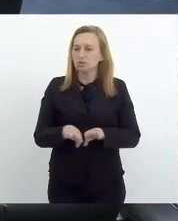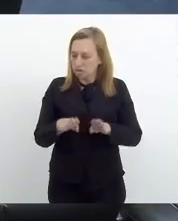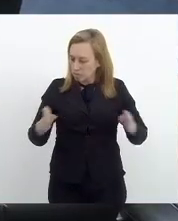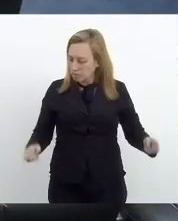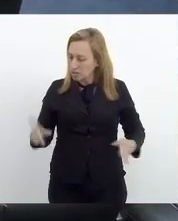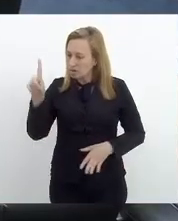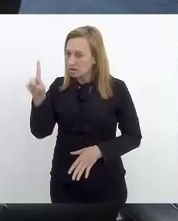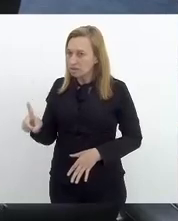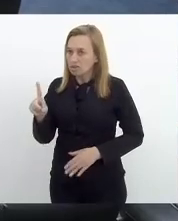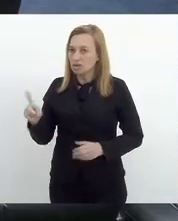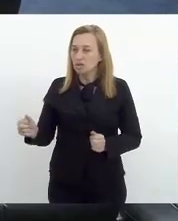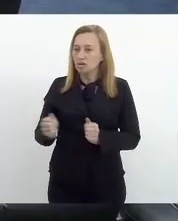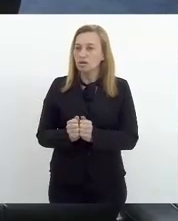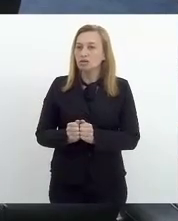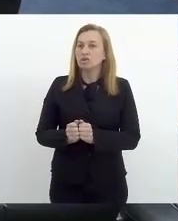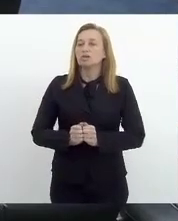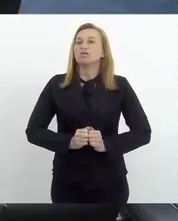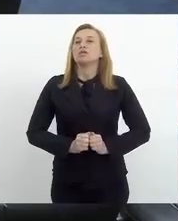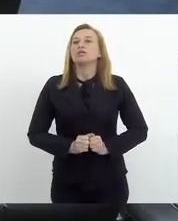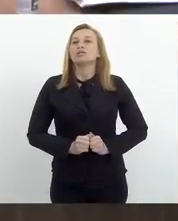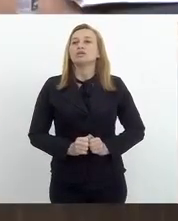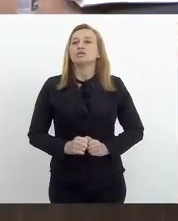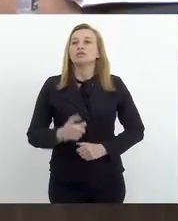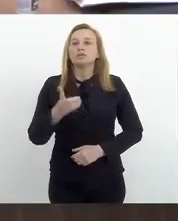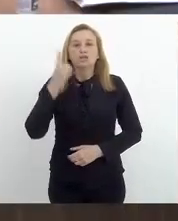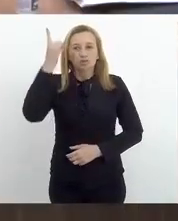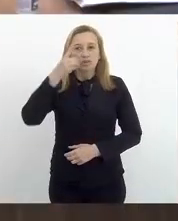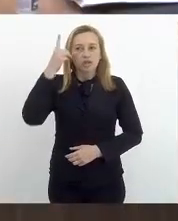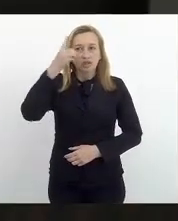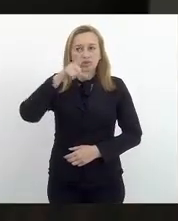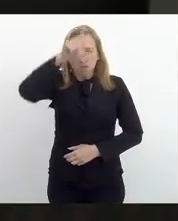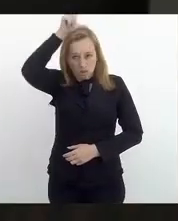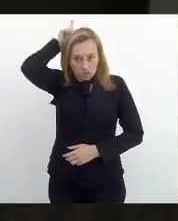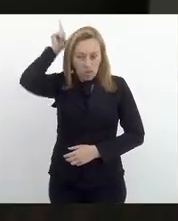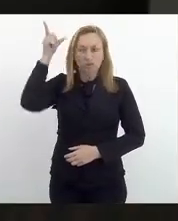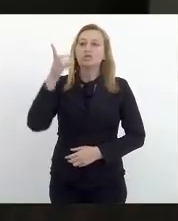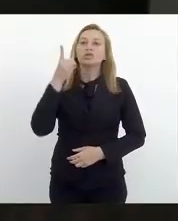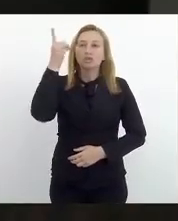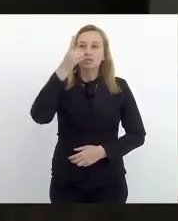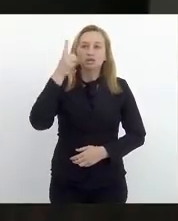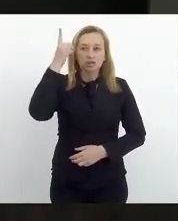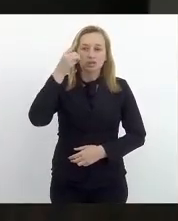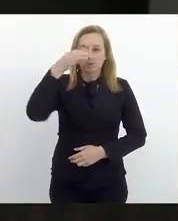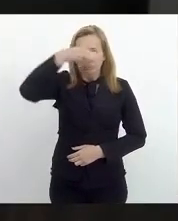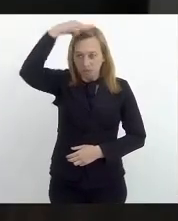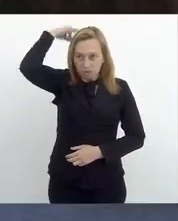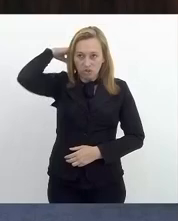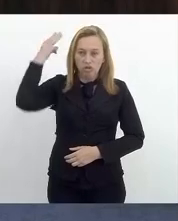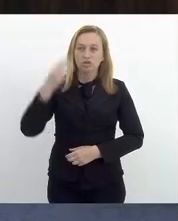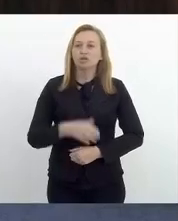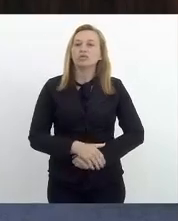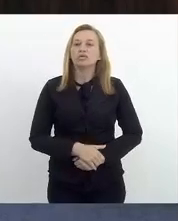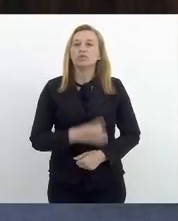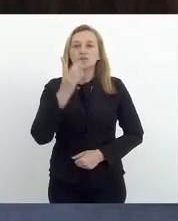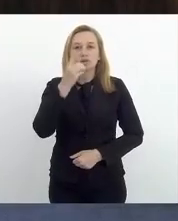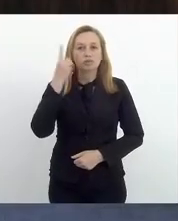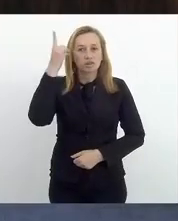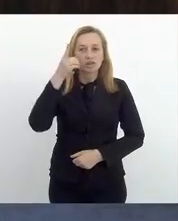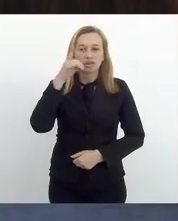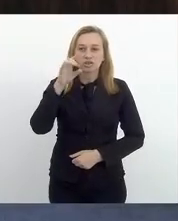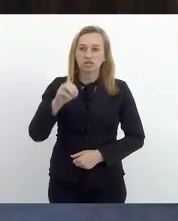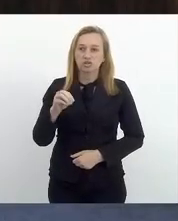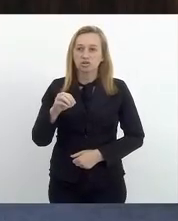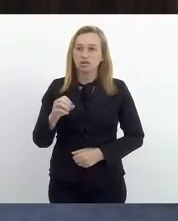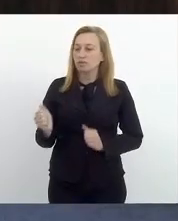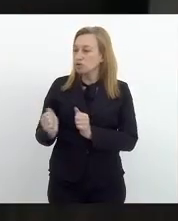a presidência aqui com o presidindo a presente sessão os deputados do es Paulo Deputado Márcio Pacheco vetado Marcelo seu dia